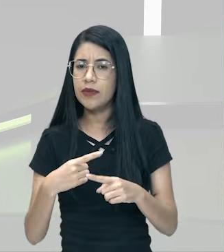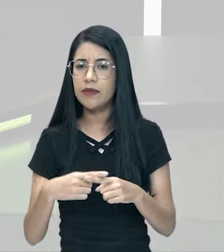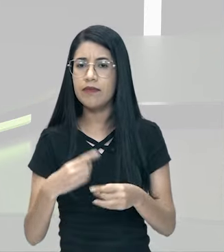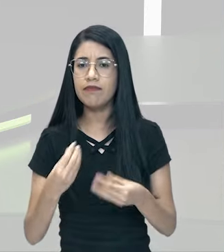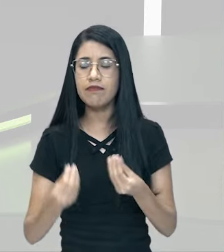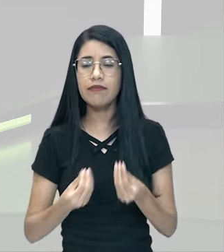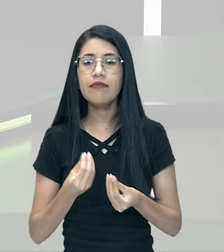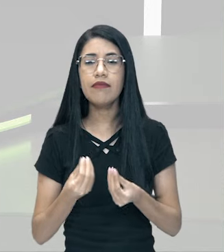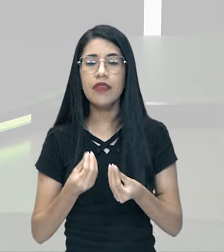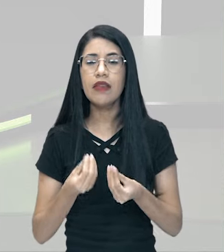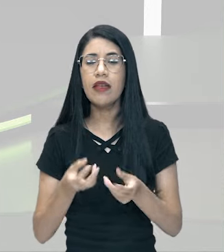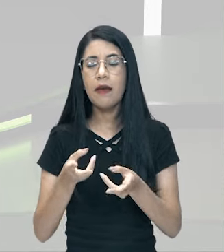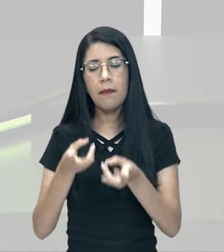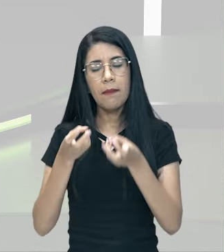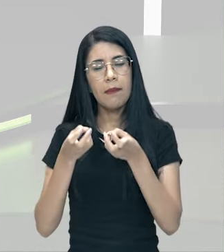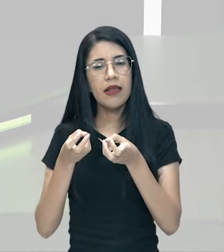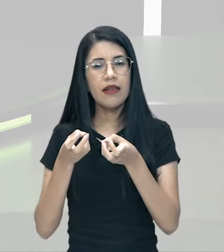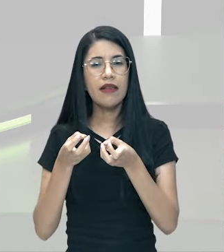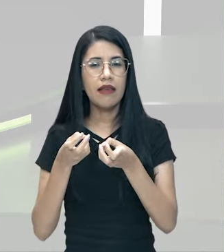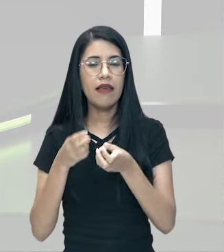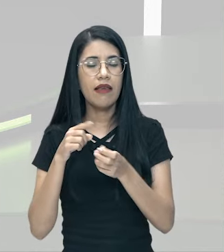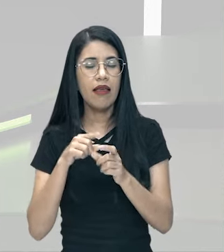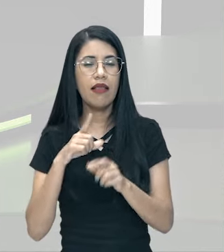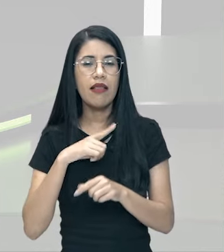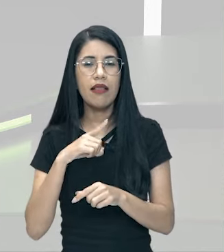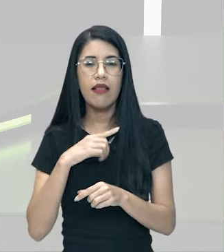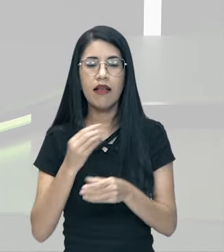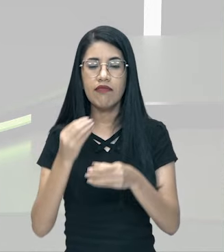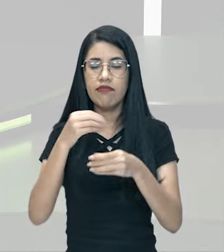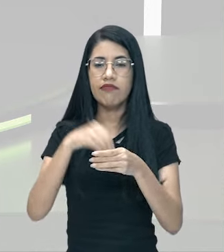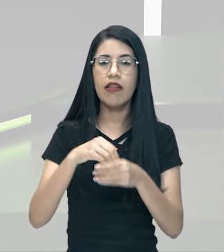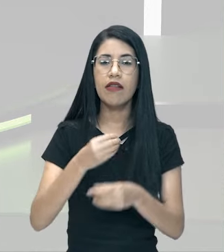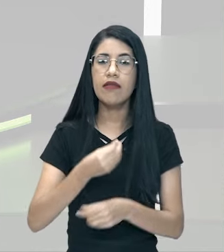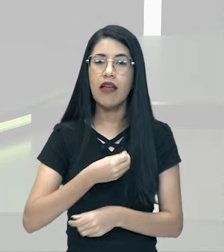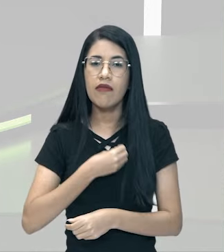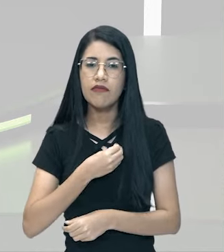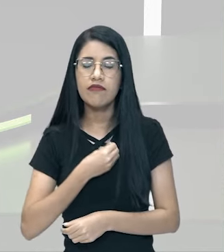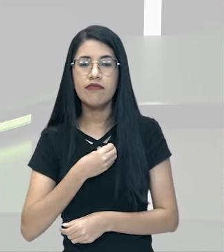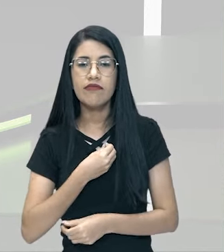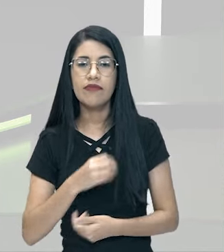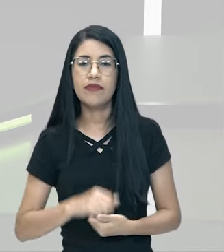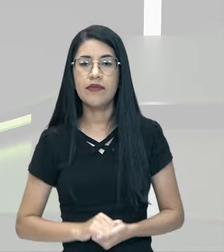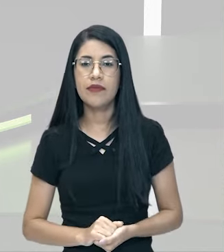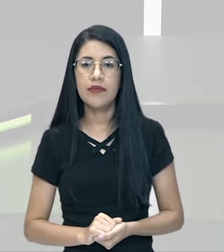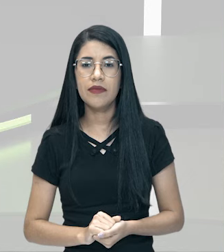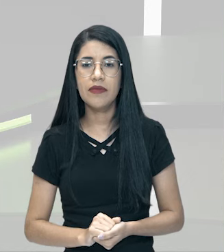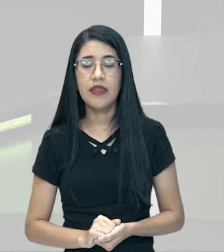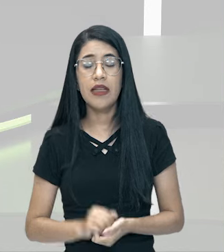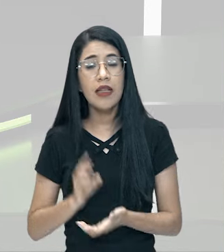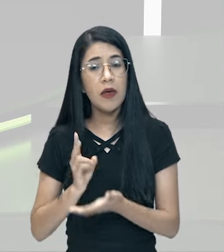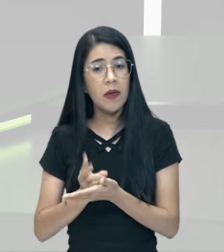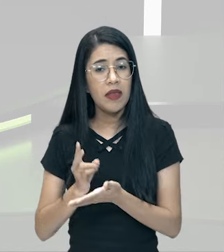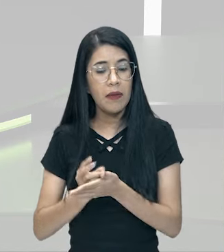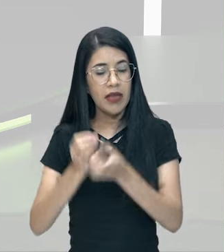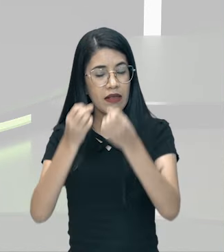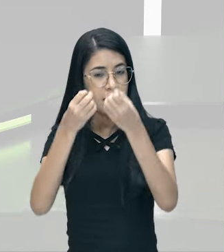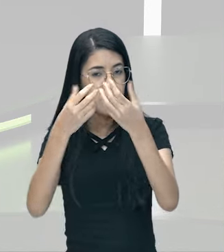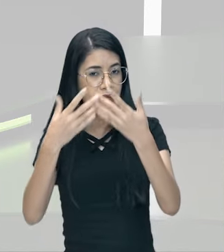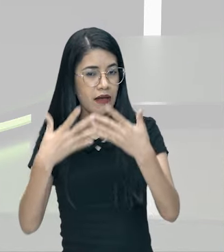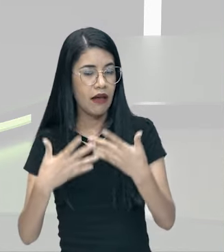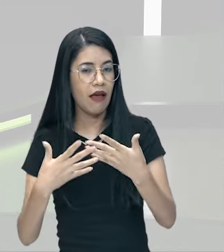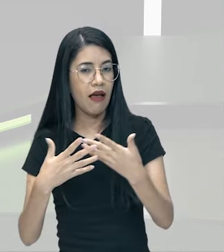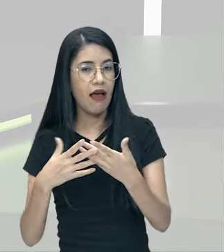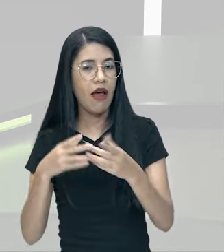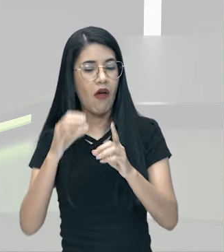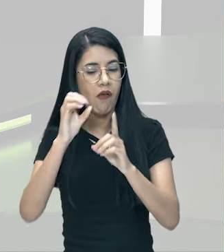podermos perceber que ela está na nossa existência. Toda vez que se falar em